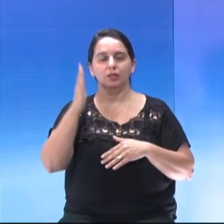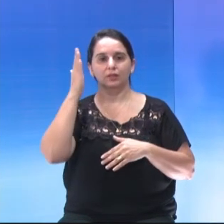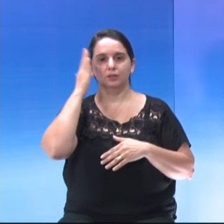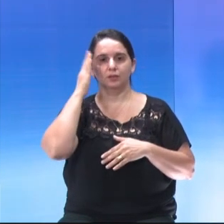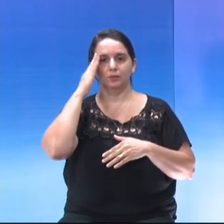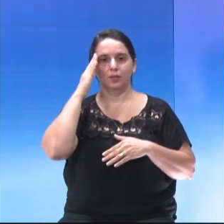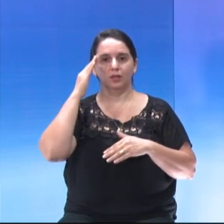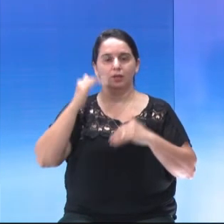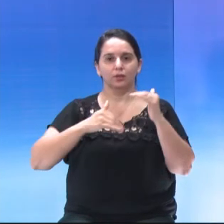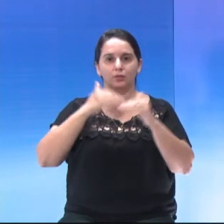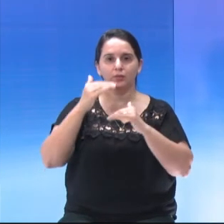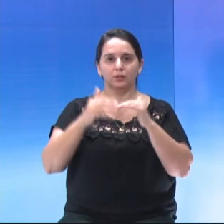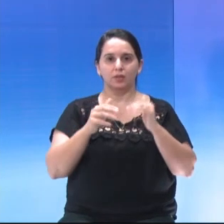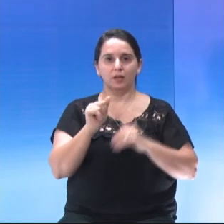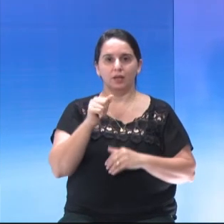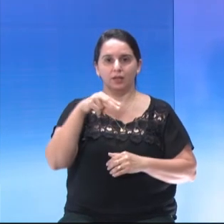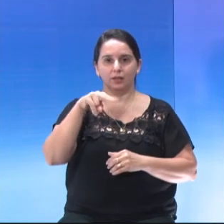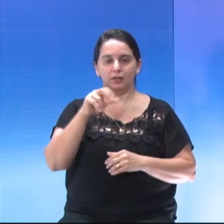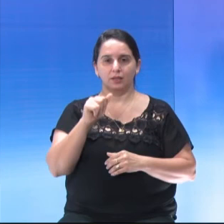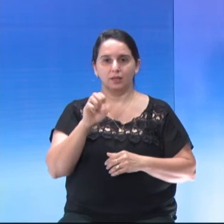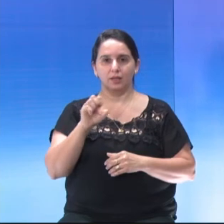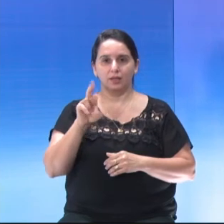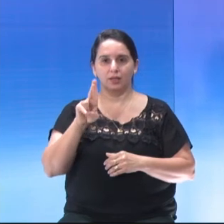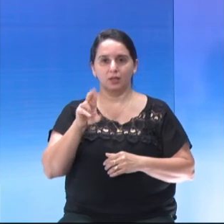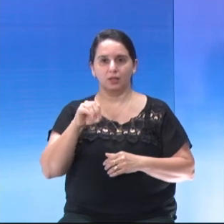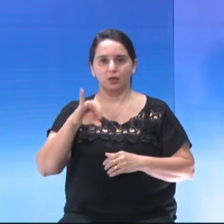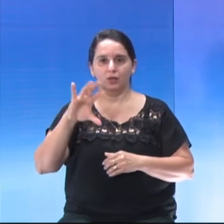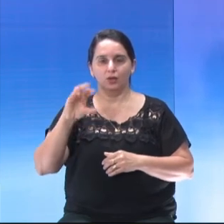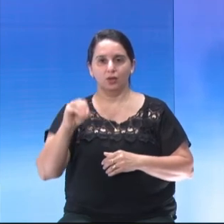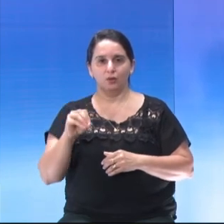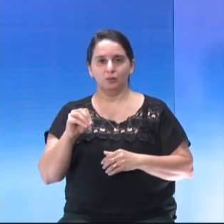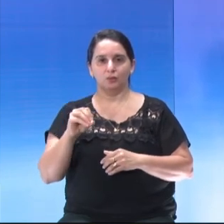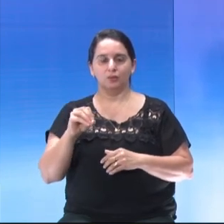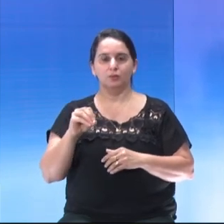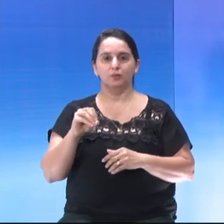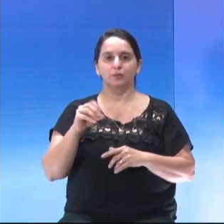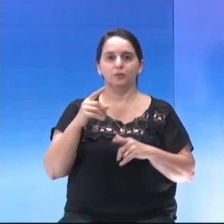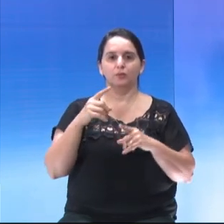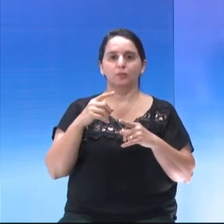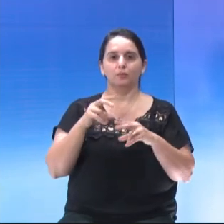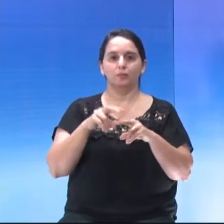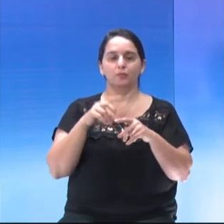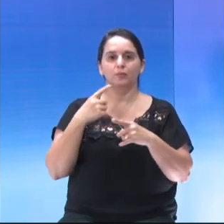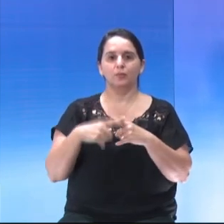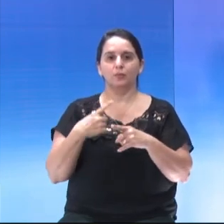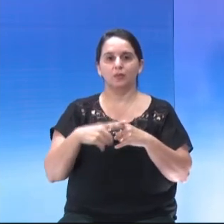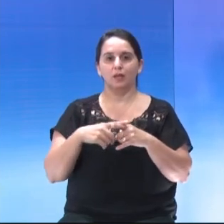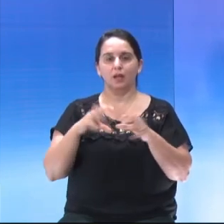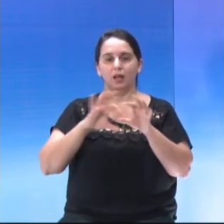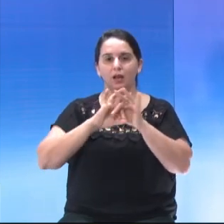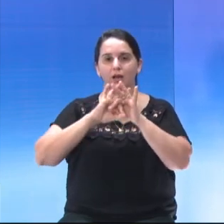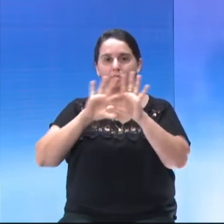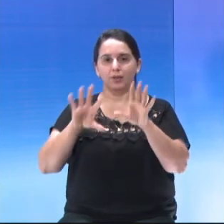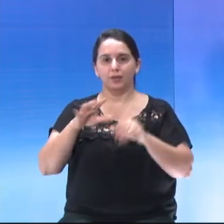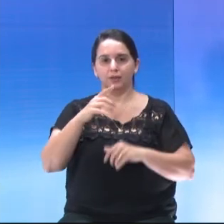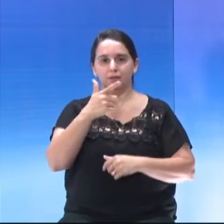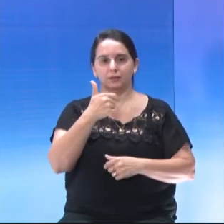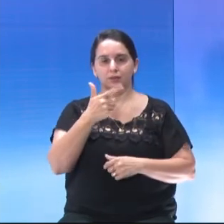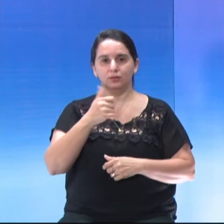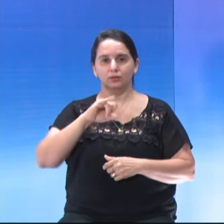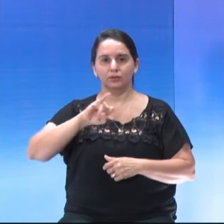nós sabemos que o processo anaeróbico é menos vantajoso, energeticamente falando, pois ele